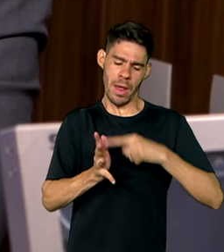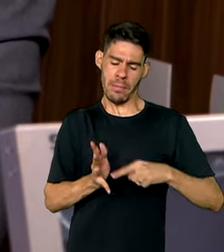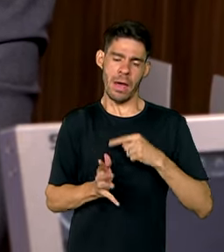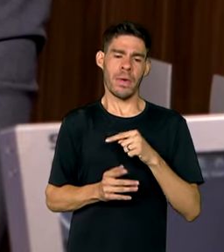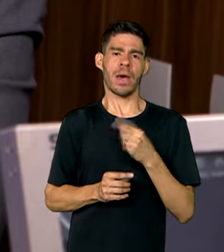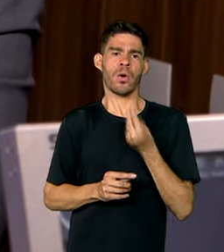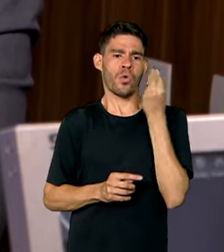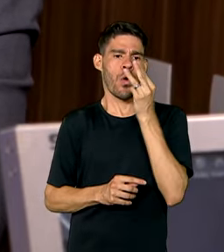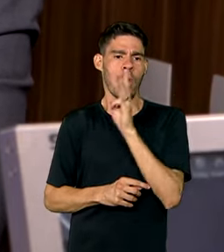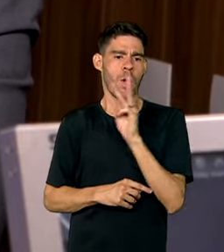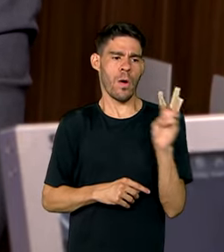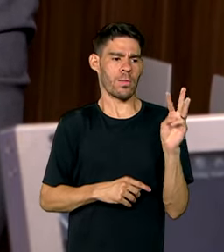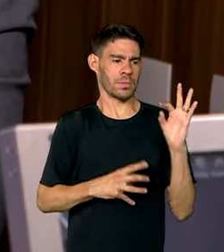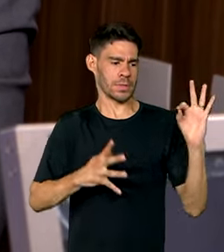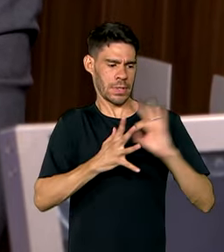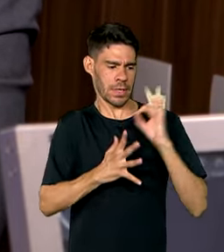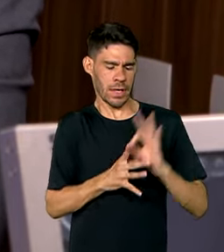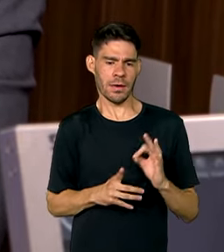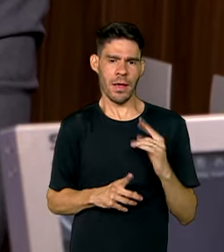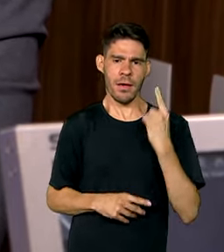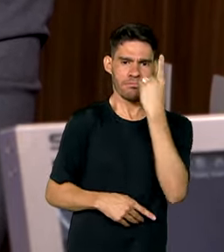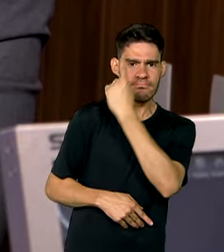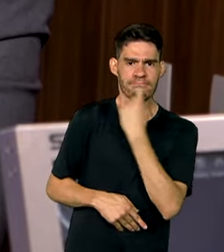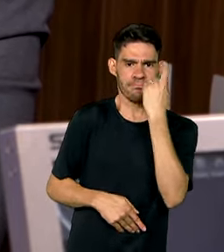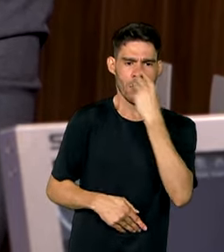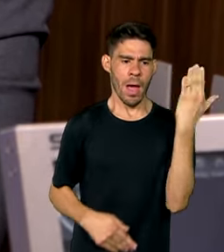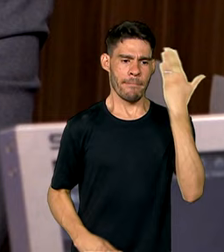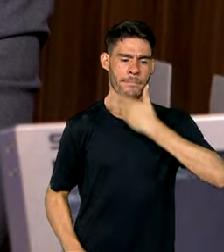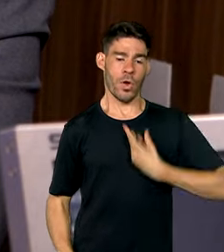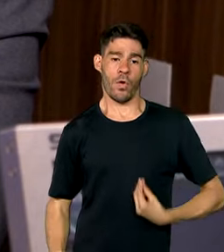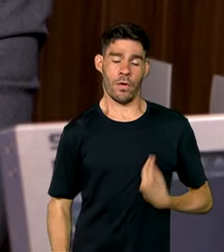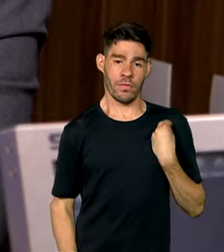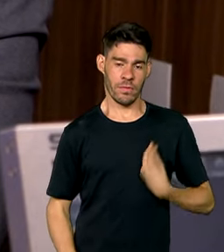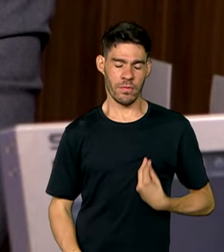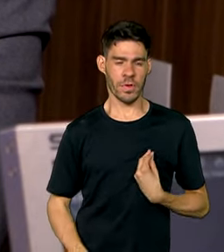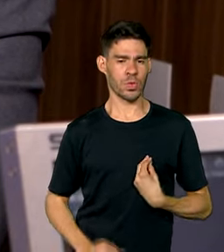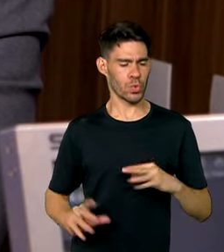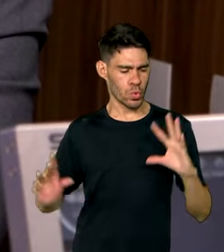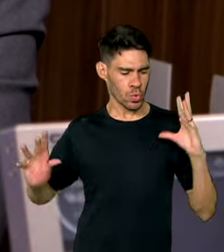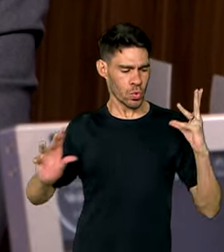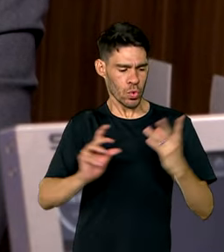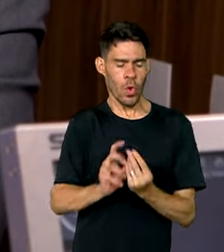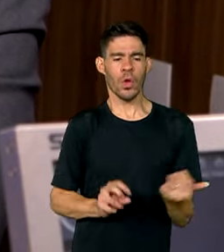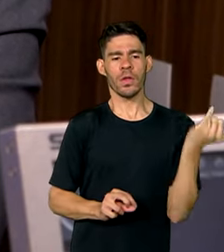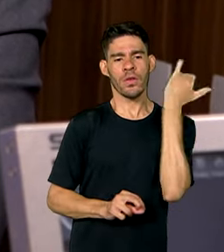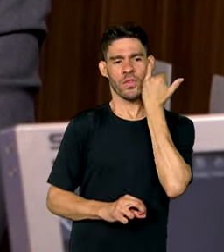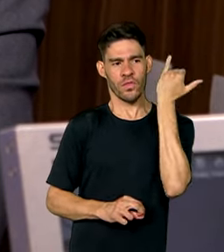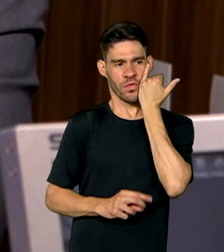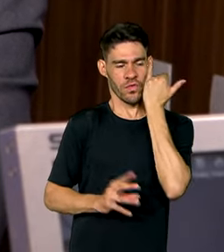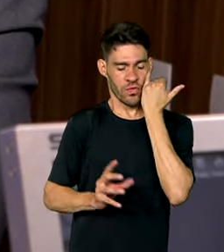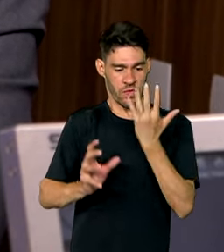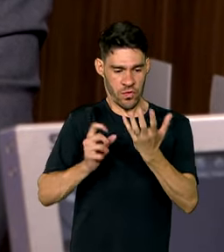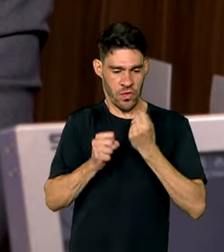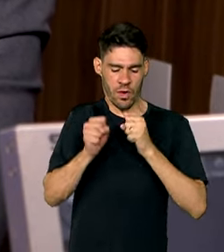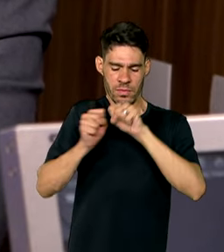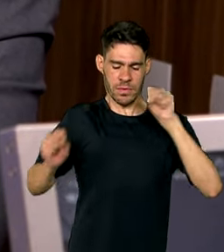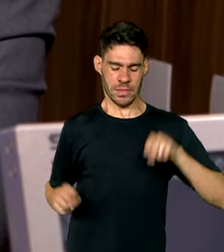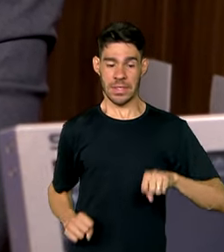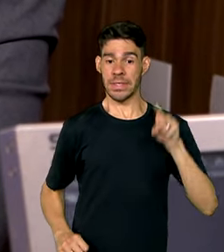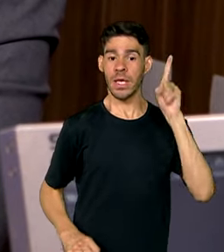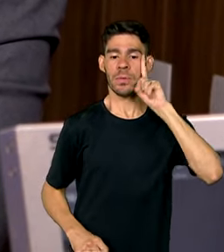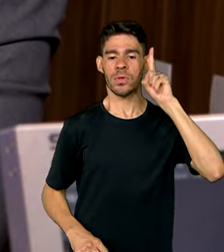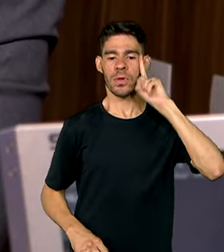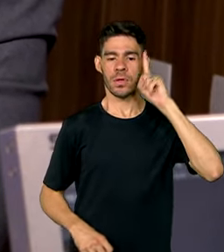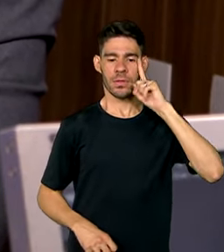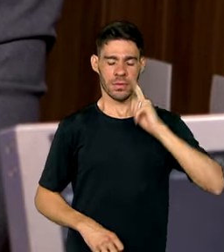pessoa tem que se cadastrar com reconhecimento facial, prova de vida, todas essas informações nós vamos receber por sistema